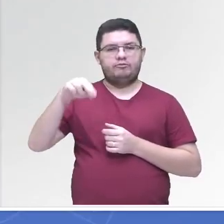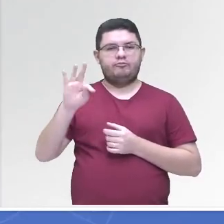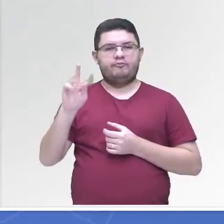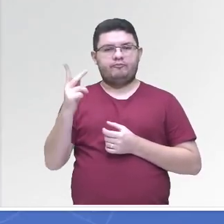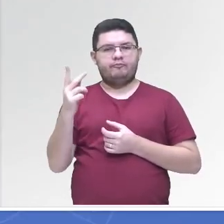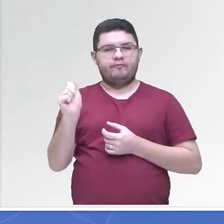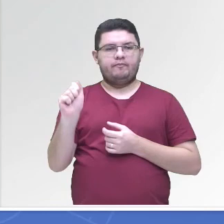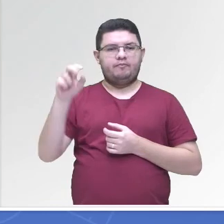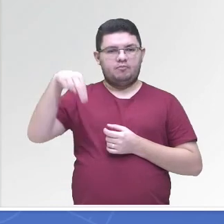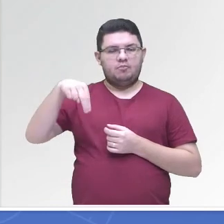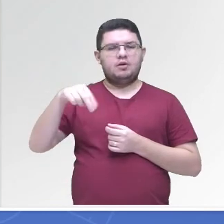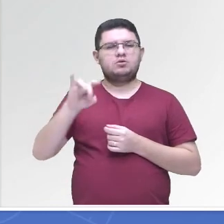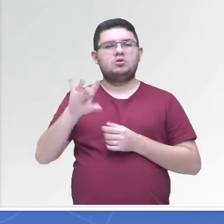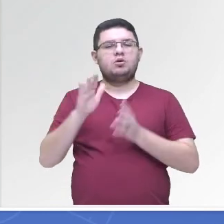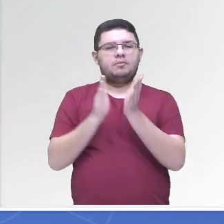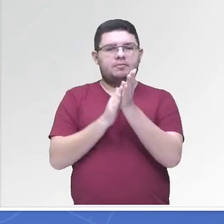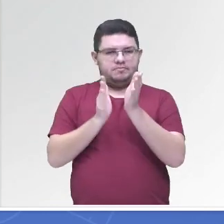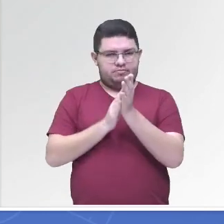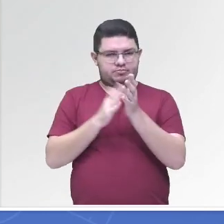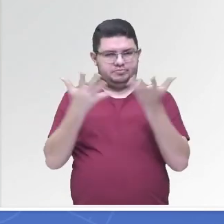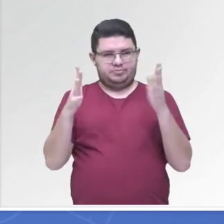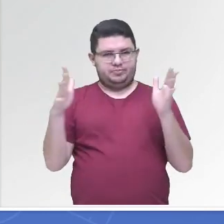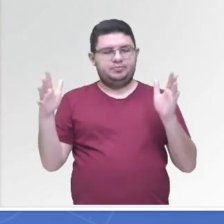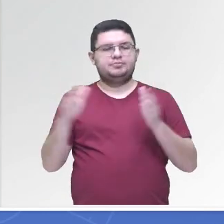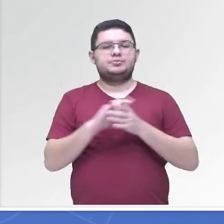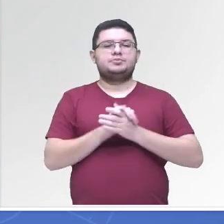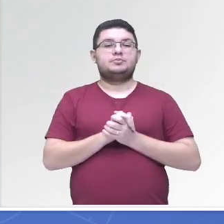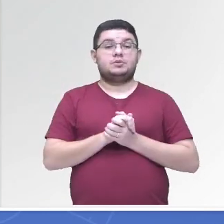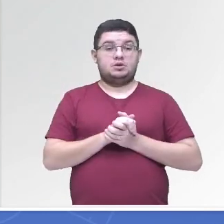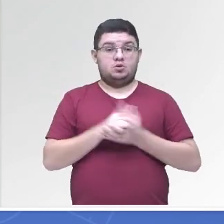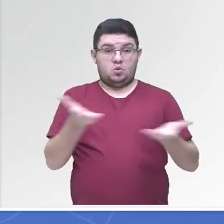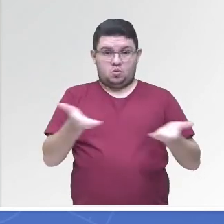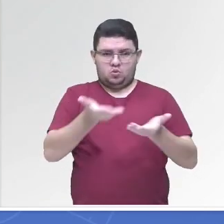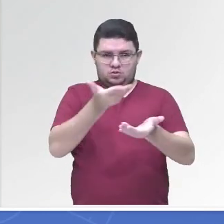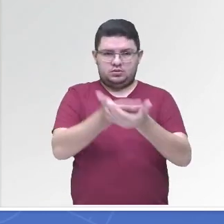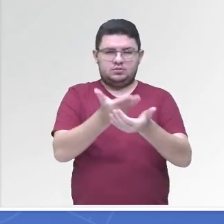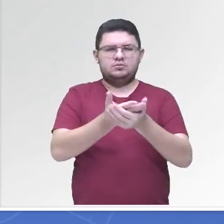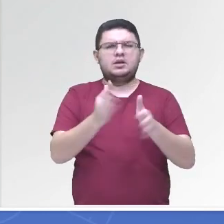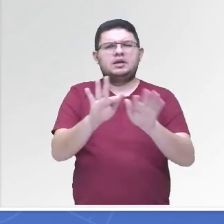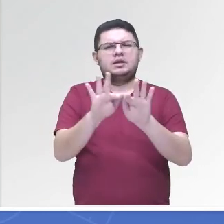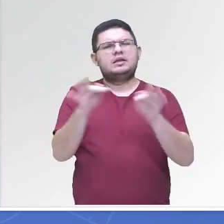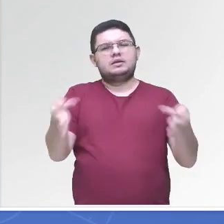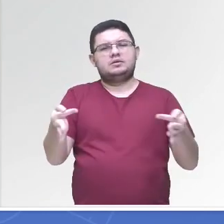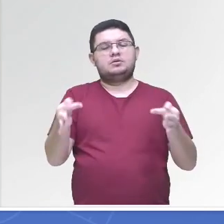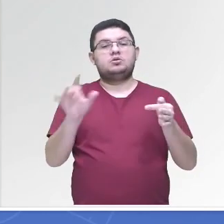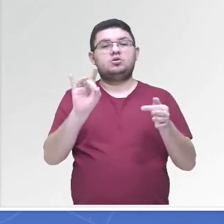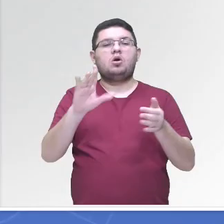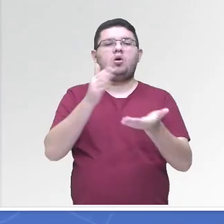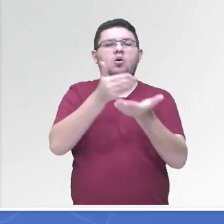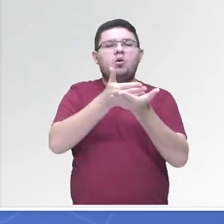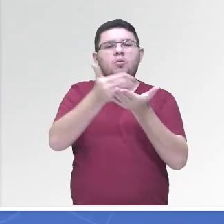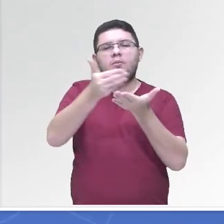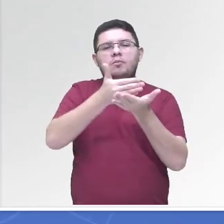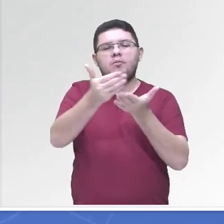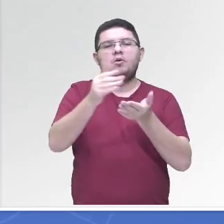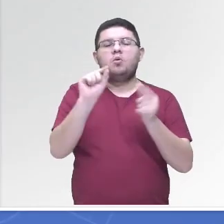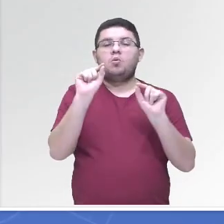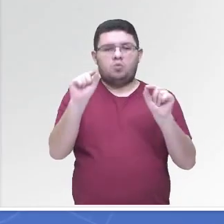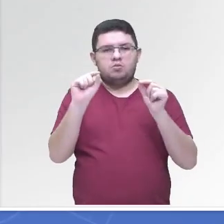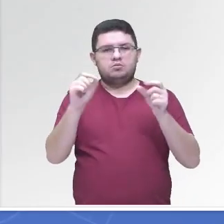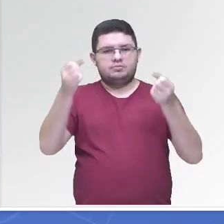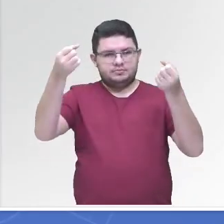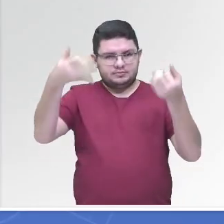Só parabenizando. Gente, então, né, a aula de hoje foi bem simples, uma aula introdutória, que a gente falou um pouquinho sobre